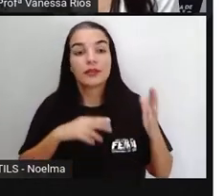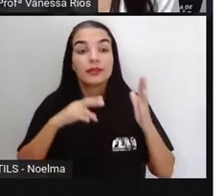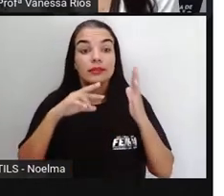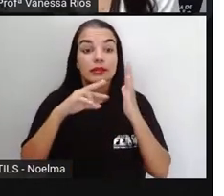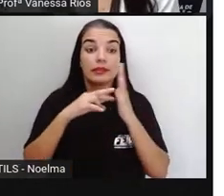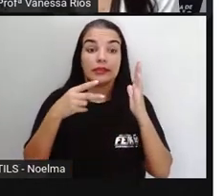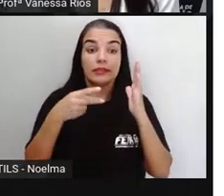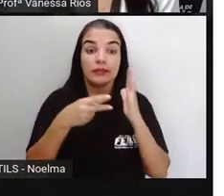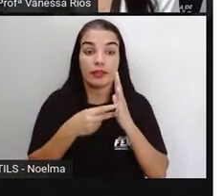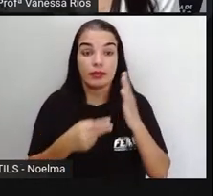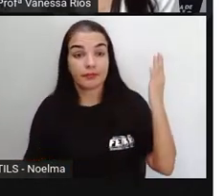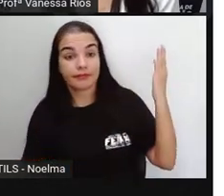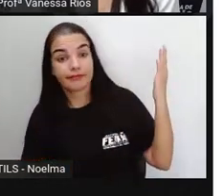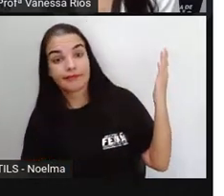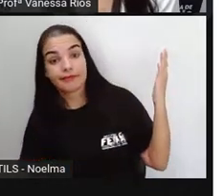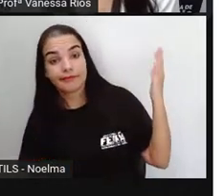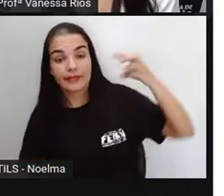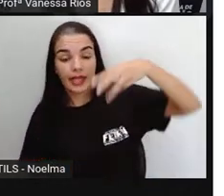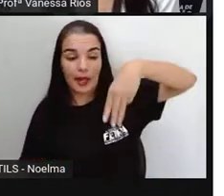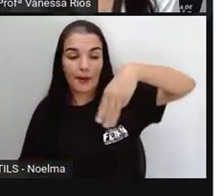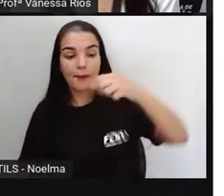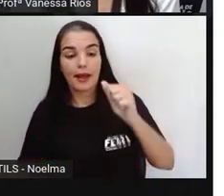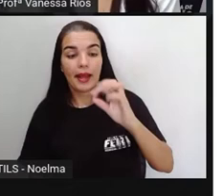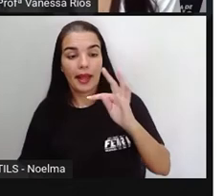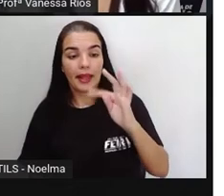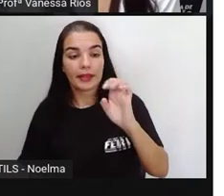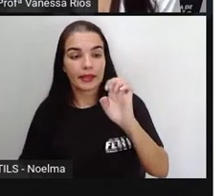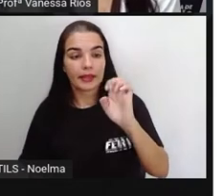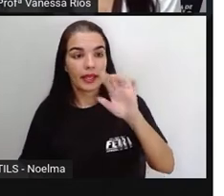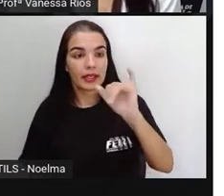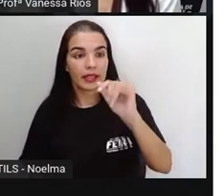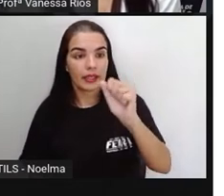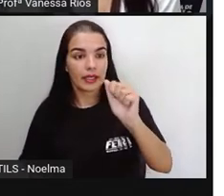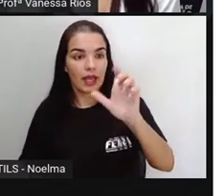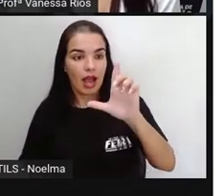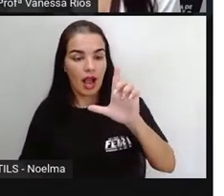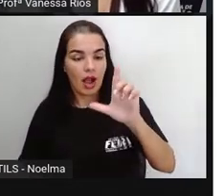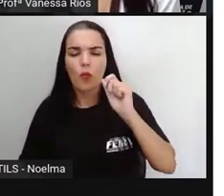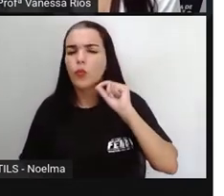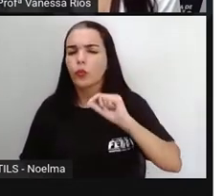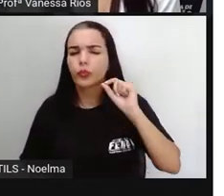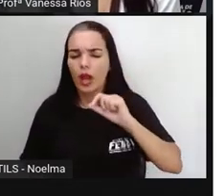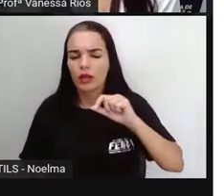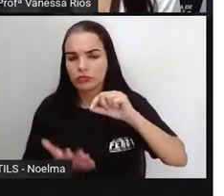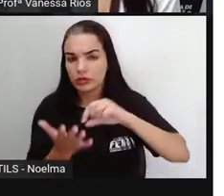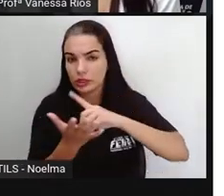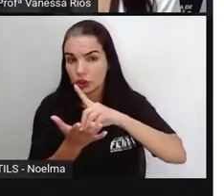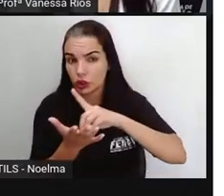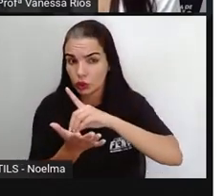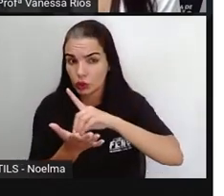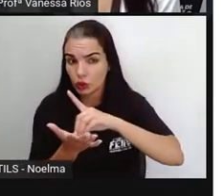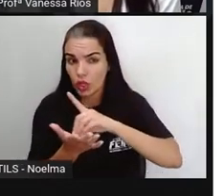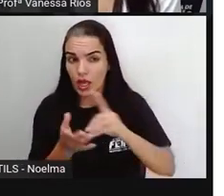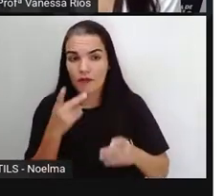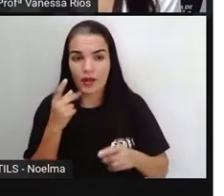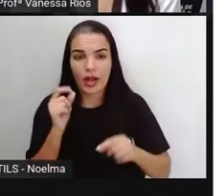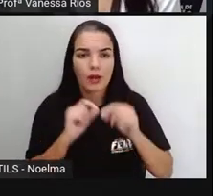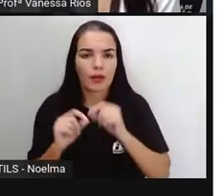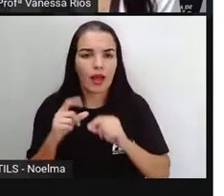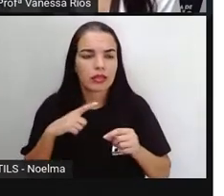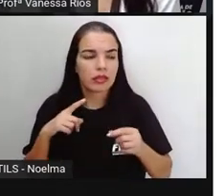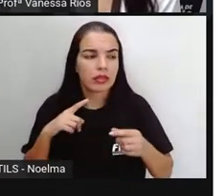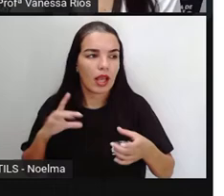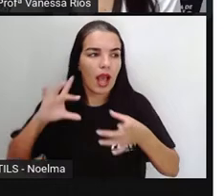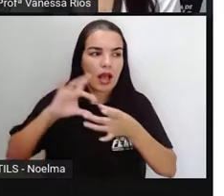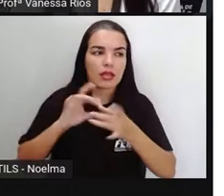definição de material segundo o dicionário. Segundo o dicionário, material está relacionado, né,